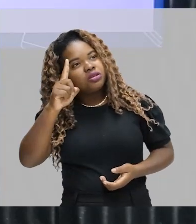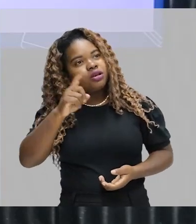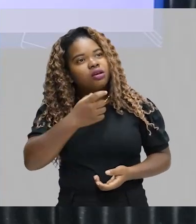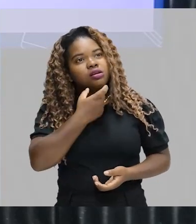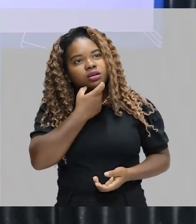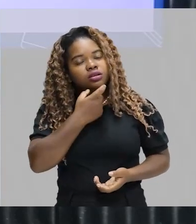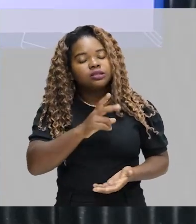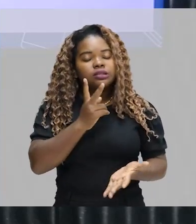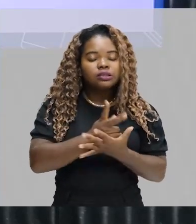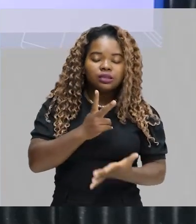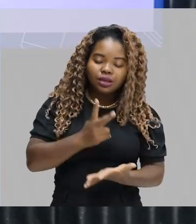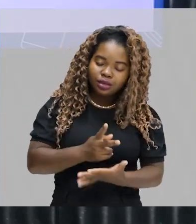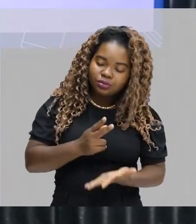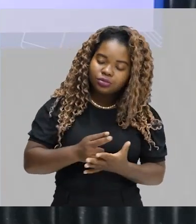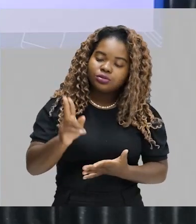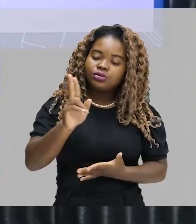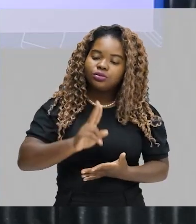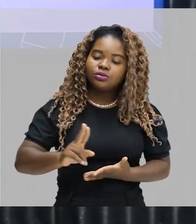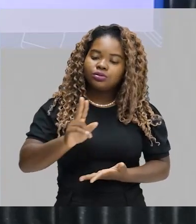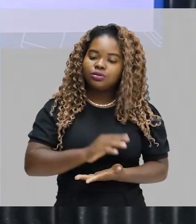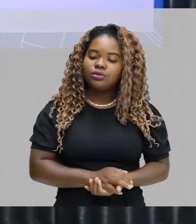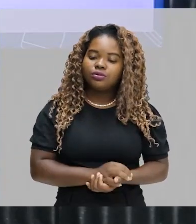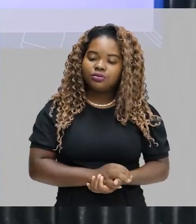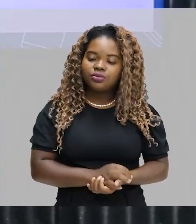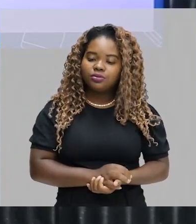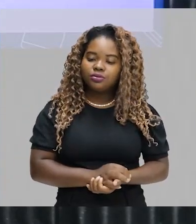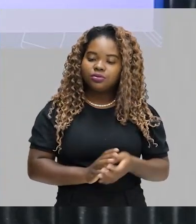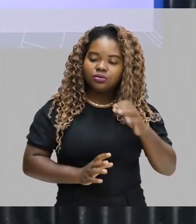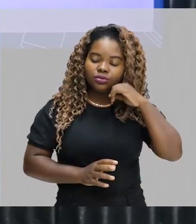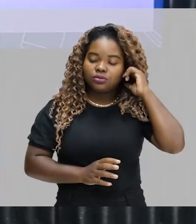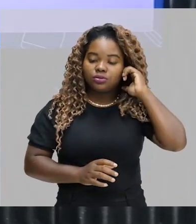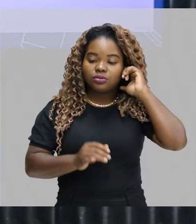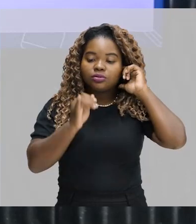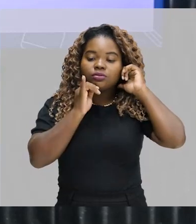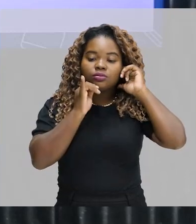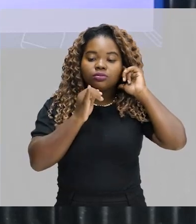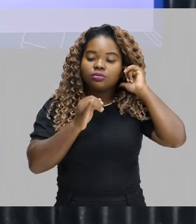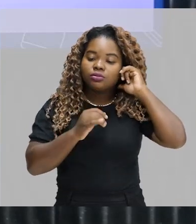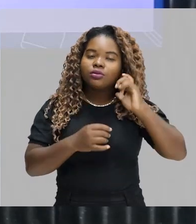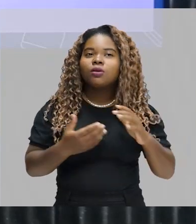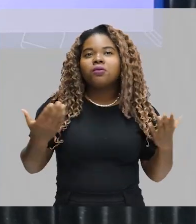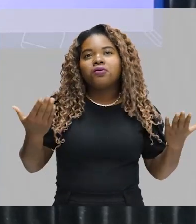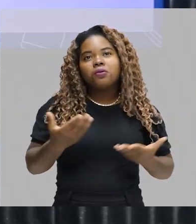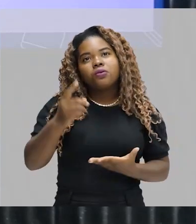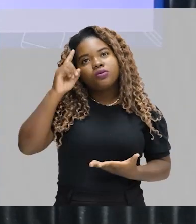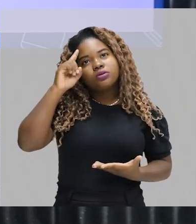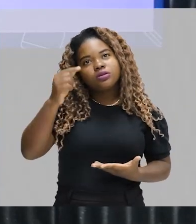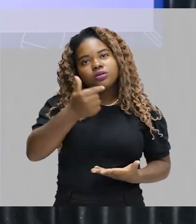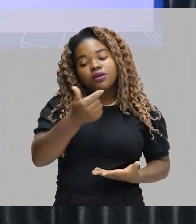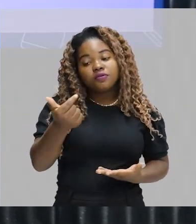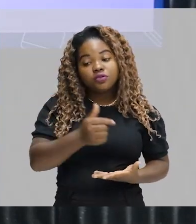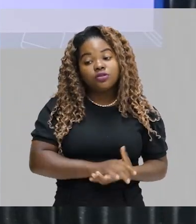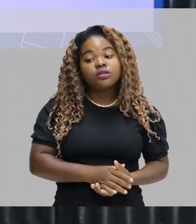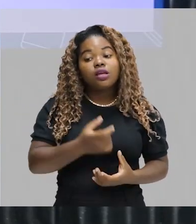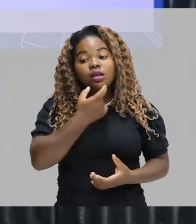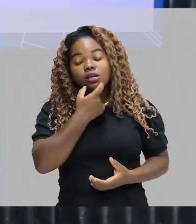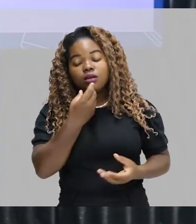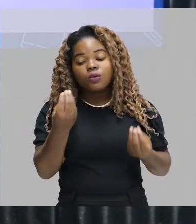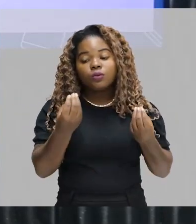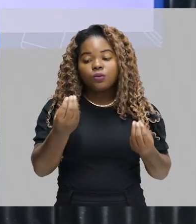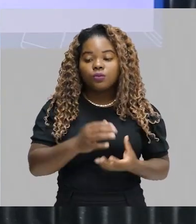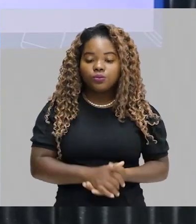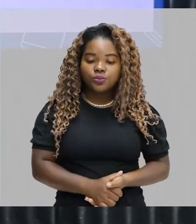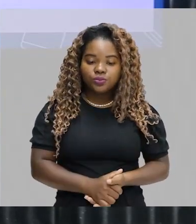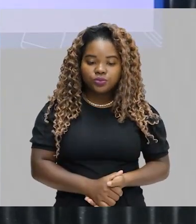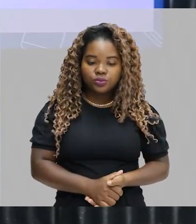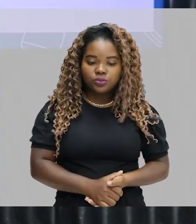inglês, sempre se utiliza os números ordinais. Então, por exemplo, hoje é dia 22. Então, em inglês,